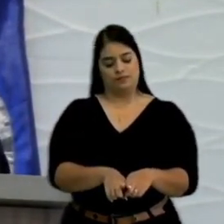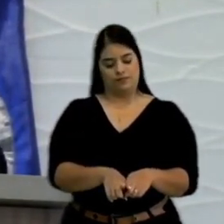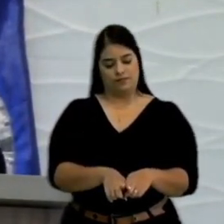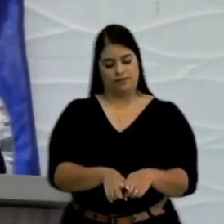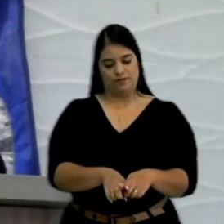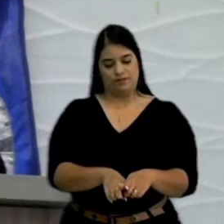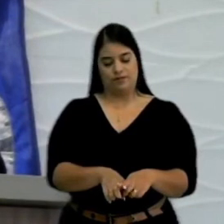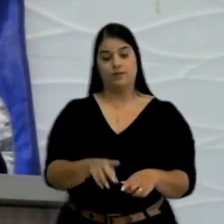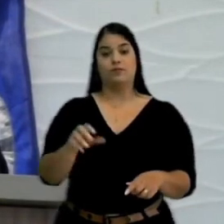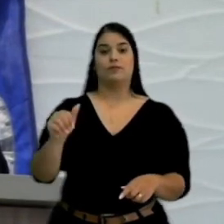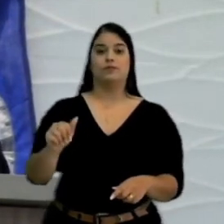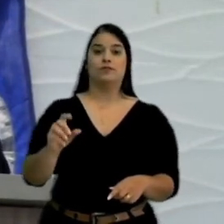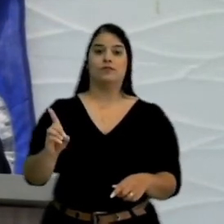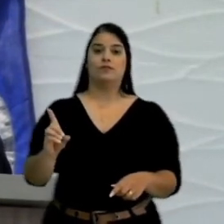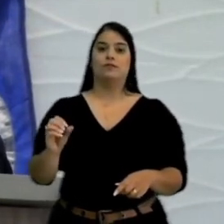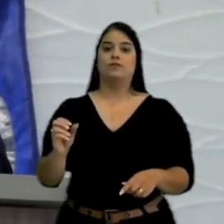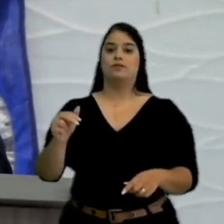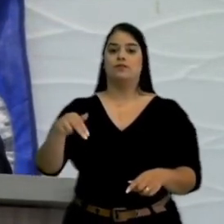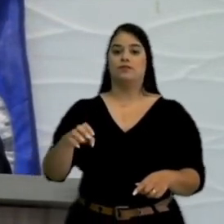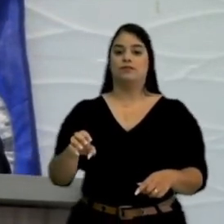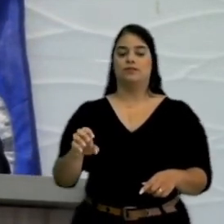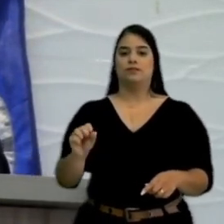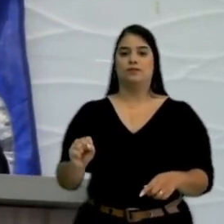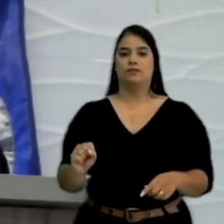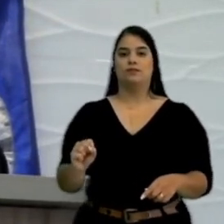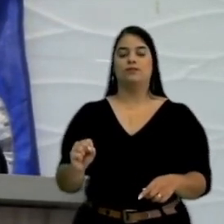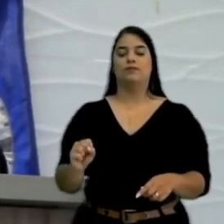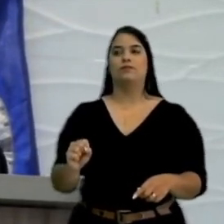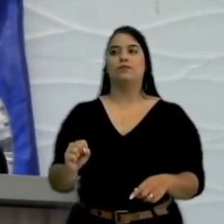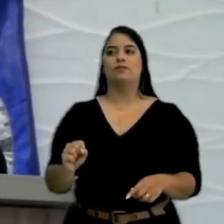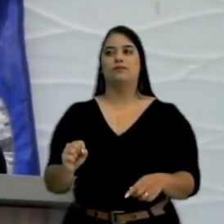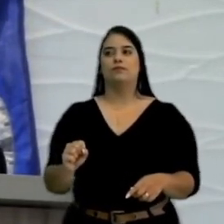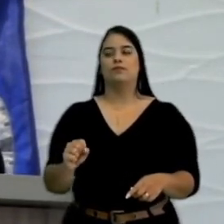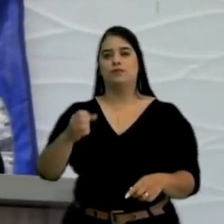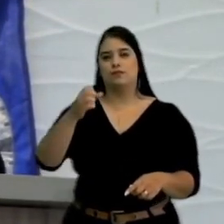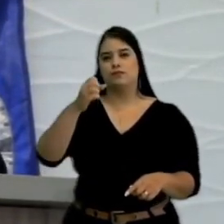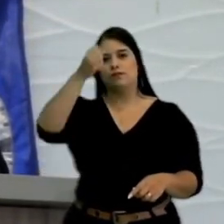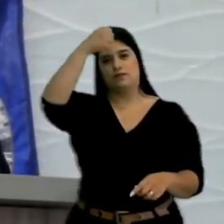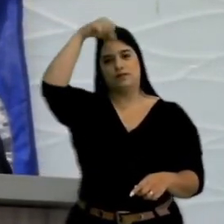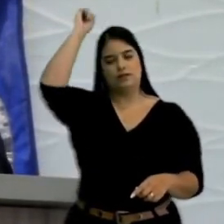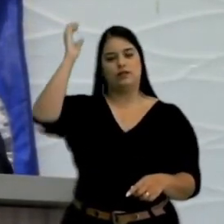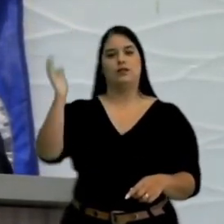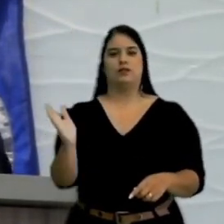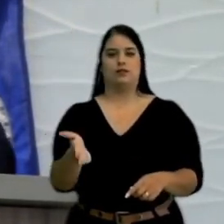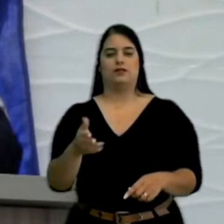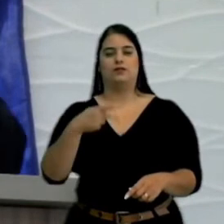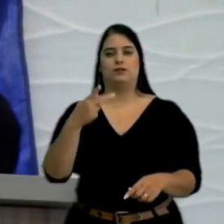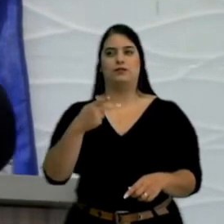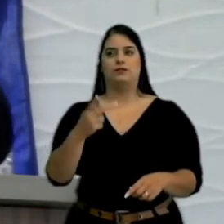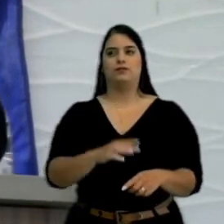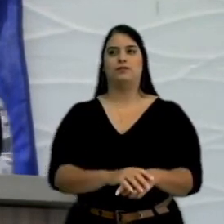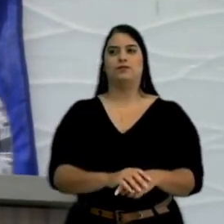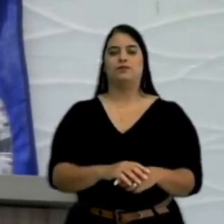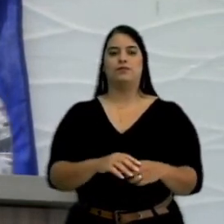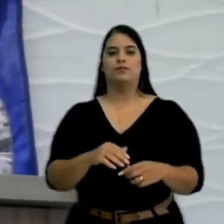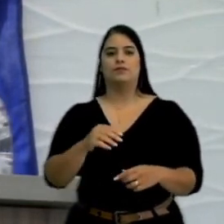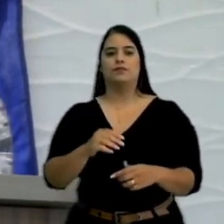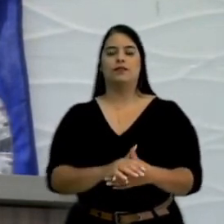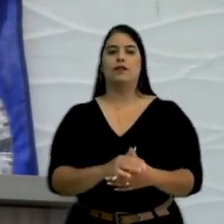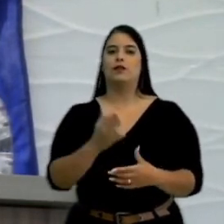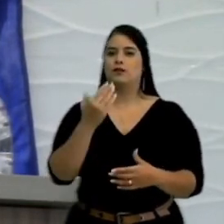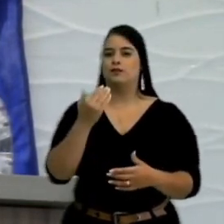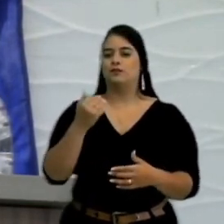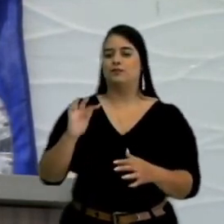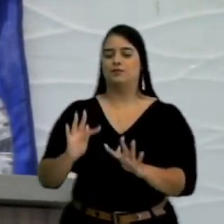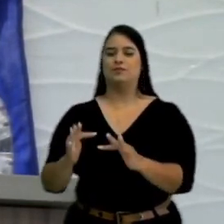aqui a dona Isoê, né? Colega Cindy Clay, que de vez em quando estou lá almoçando com vocês, com Alice e com toda a família.